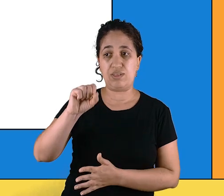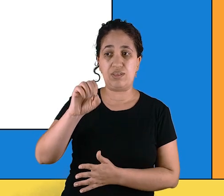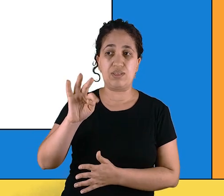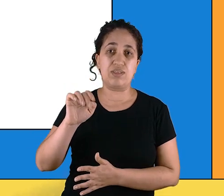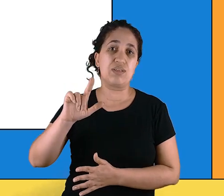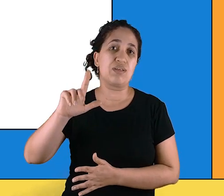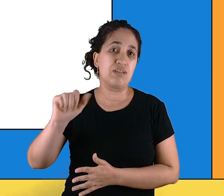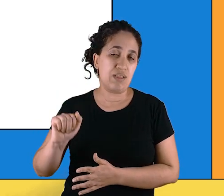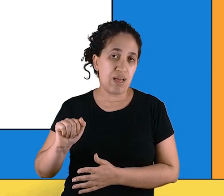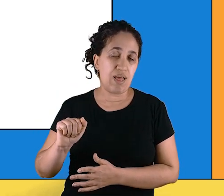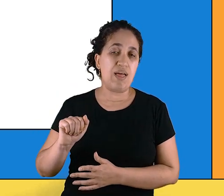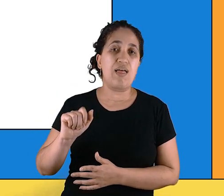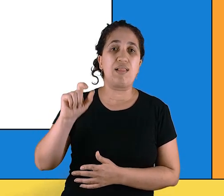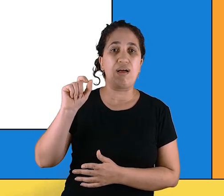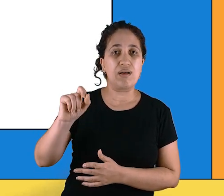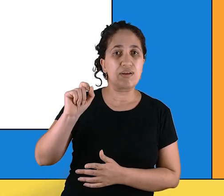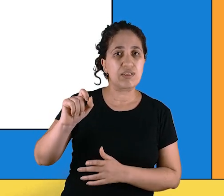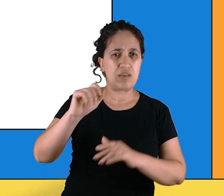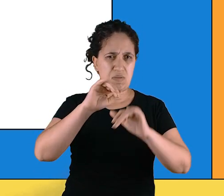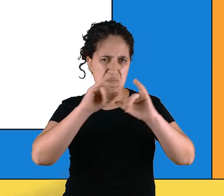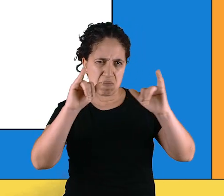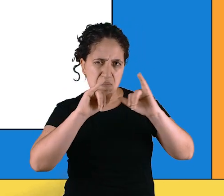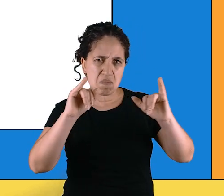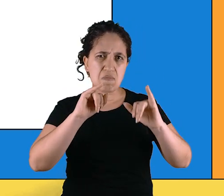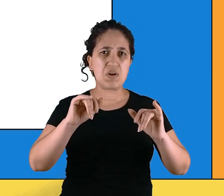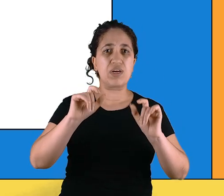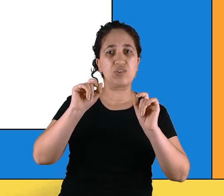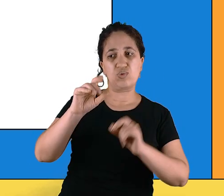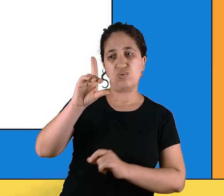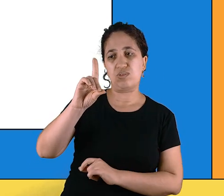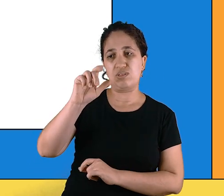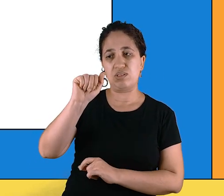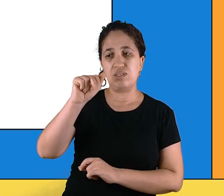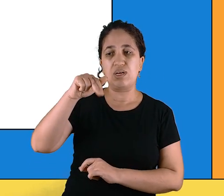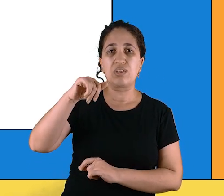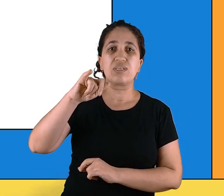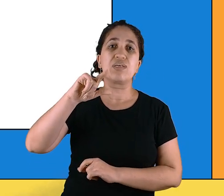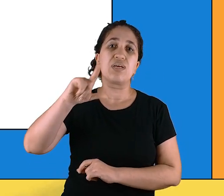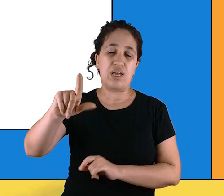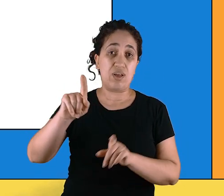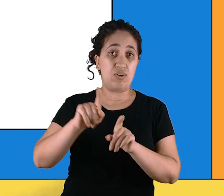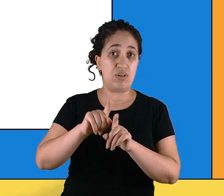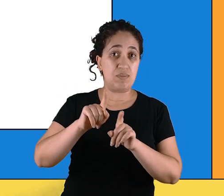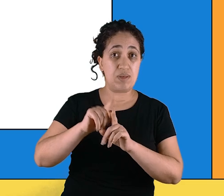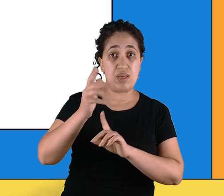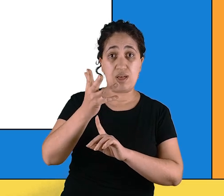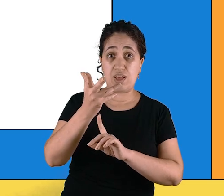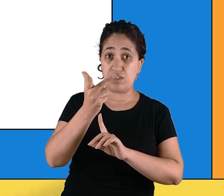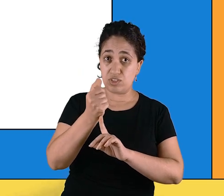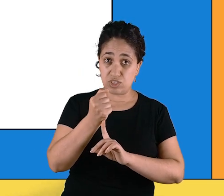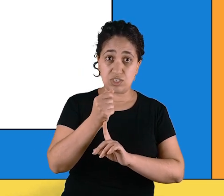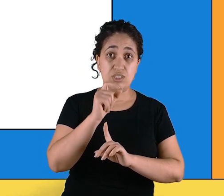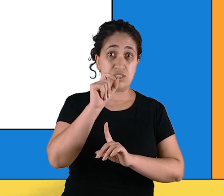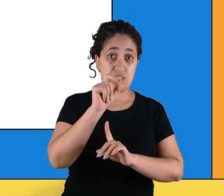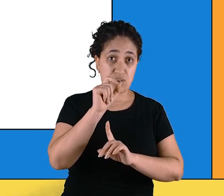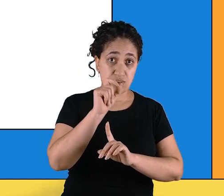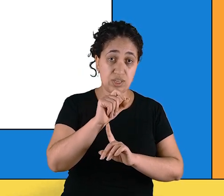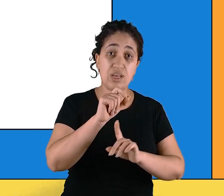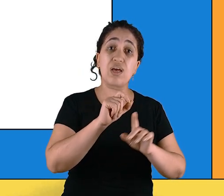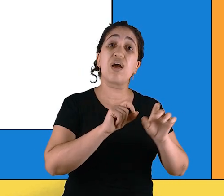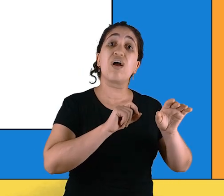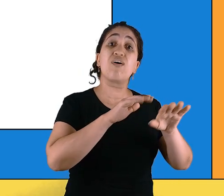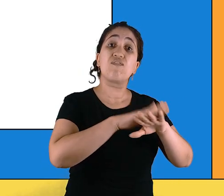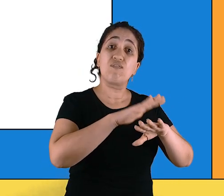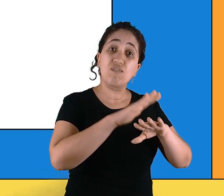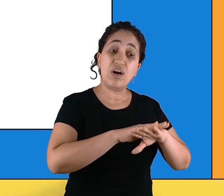Stella Lapone, né, com o Manifesto Anti-Inclusão, a gente tem Daniel Moraes, que além de artista tem trabalhado com formação, com